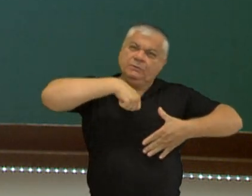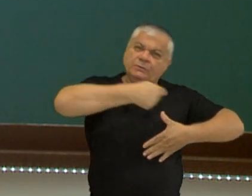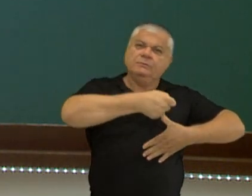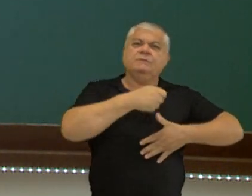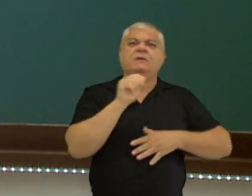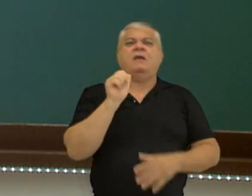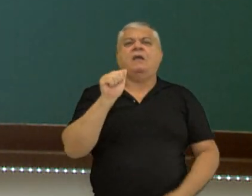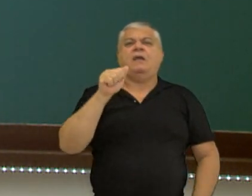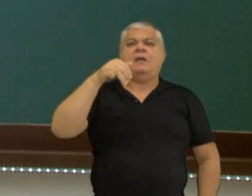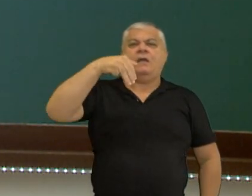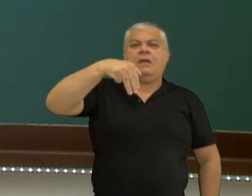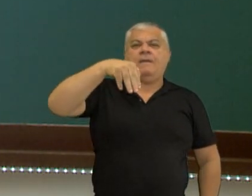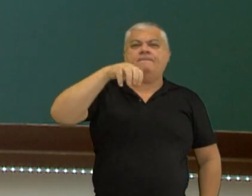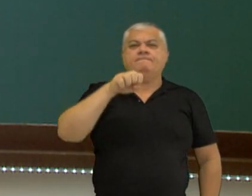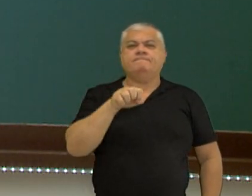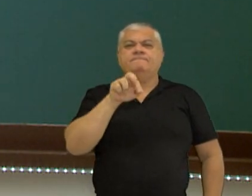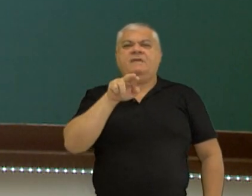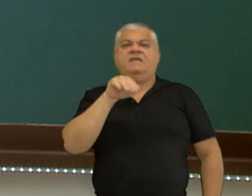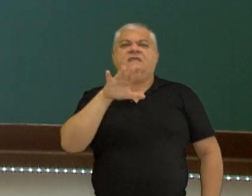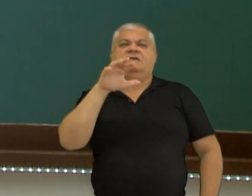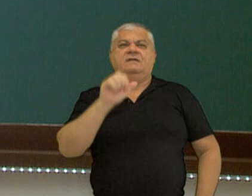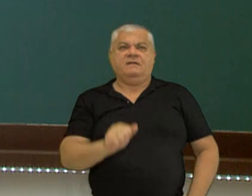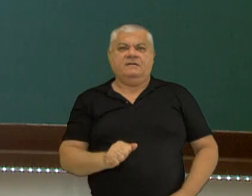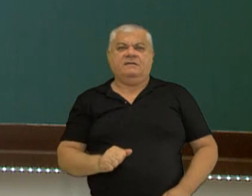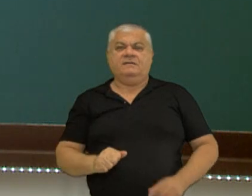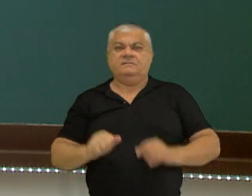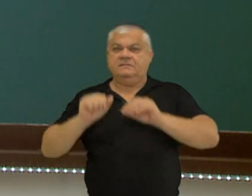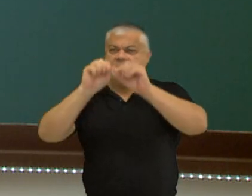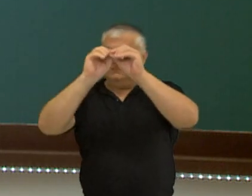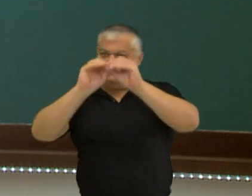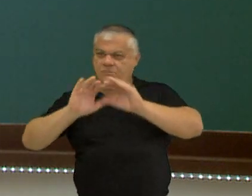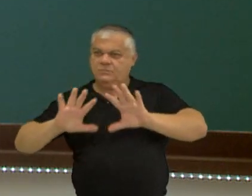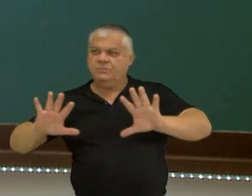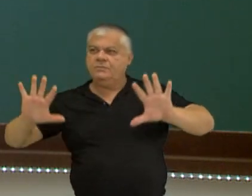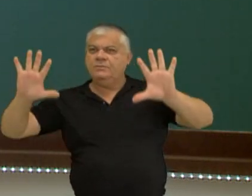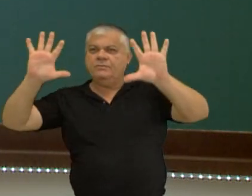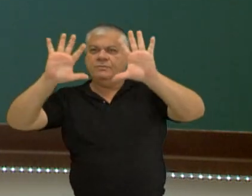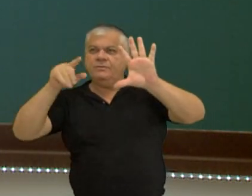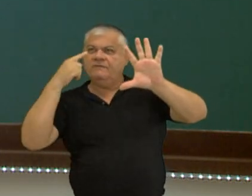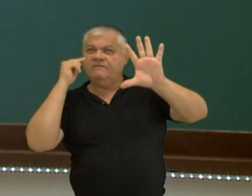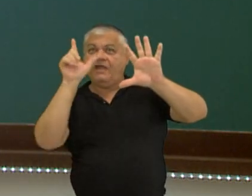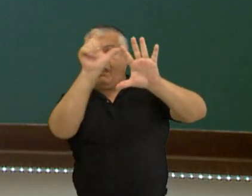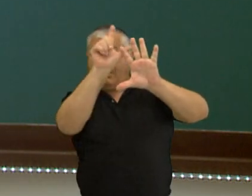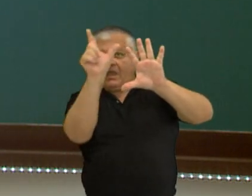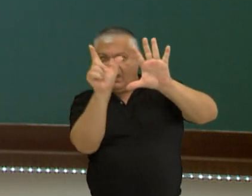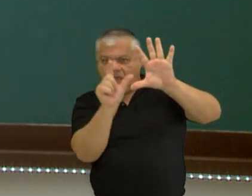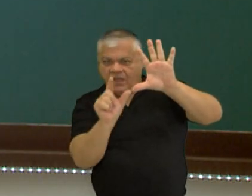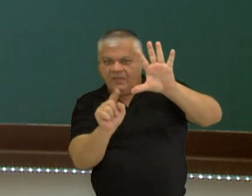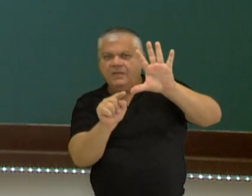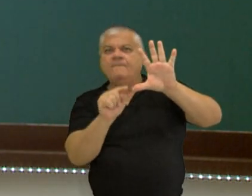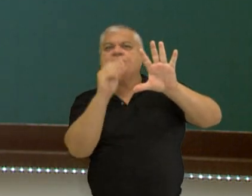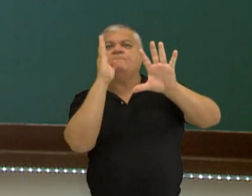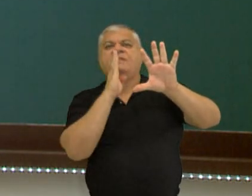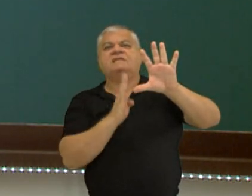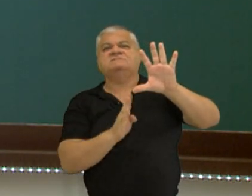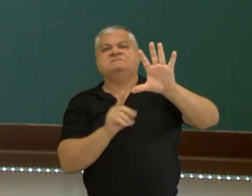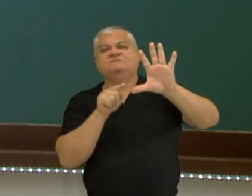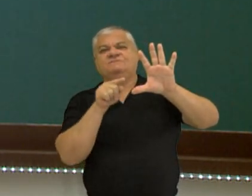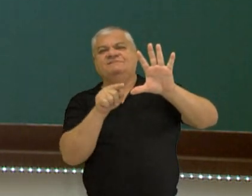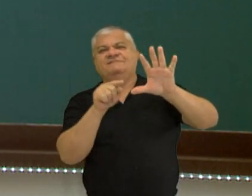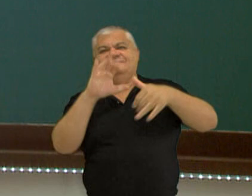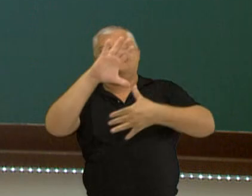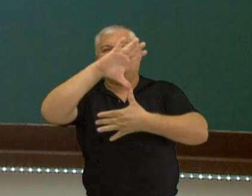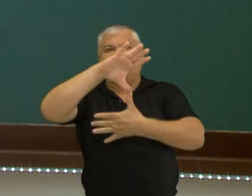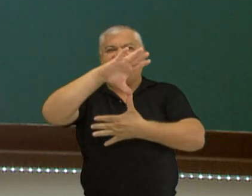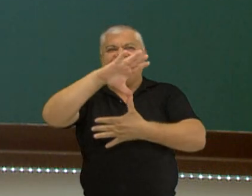continente americano. A localização geográfica ali no planisfério, no mapa mundi, para a gente encontrar ele em relação aos outros,